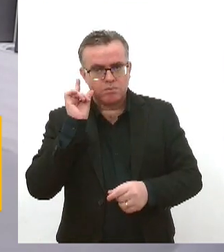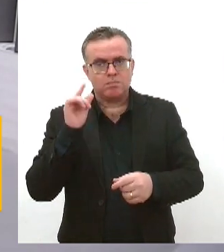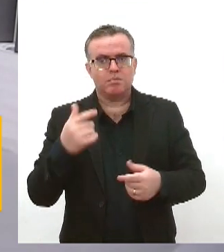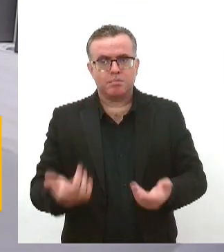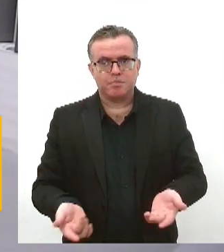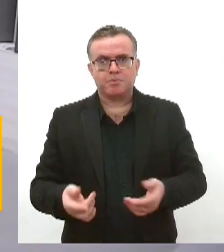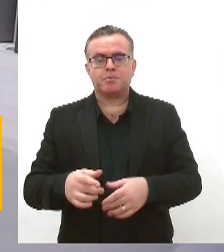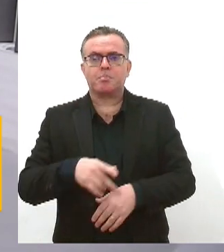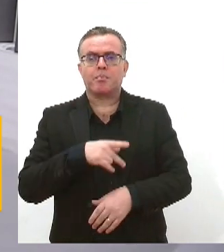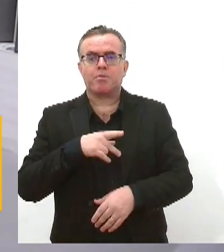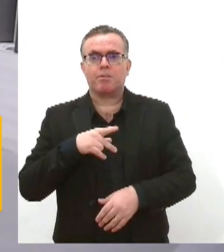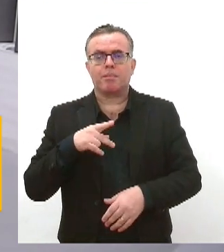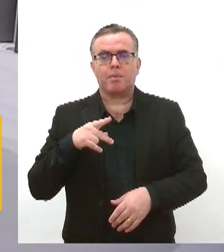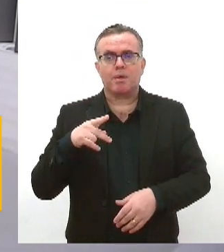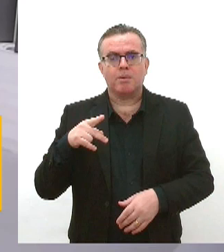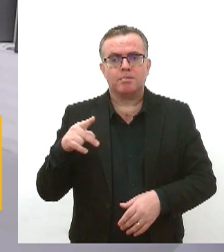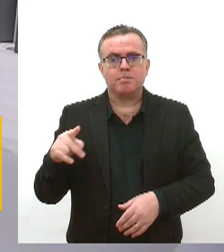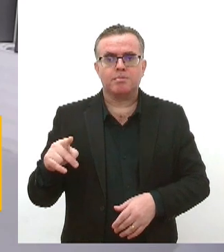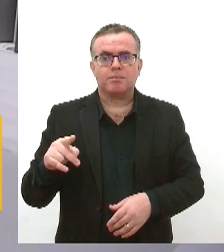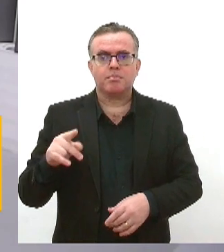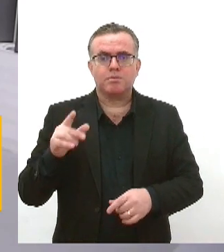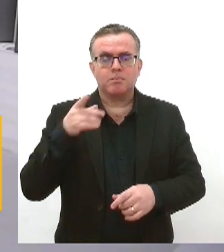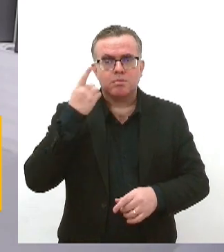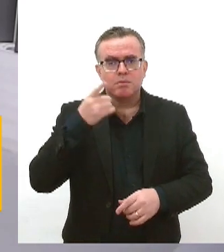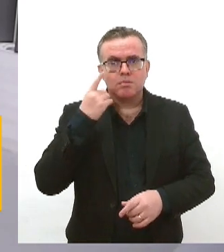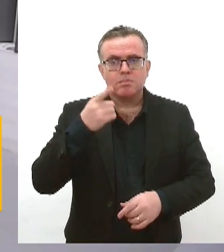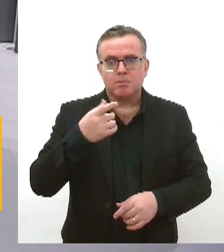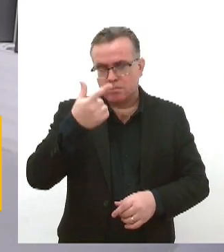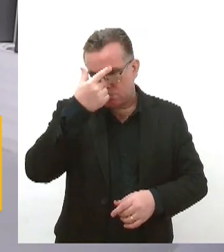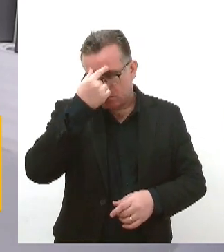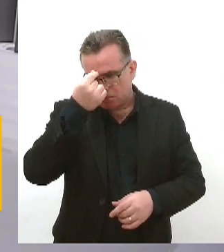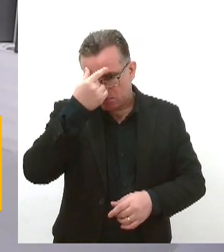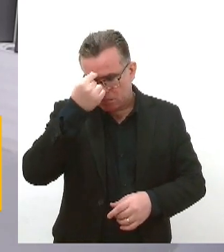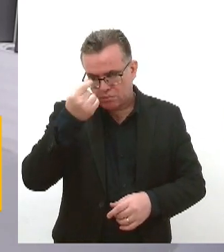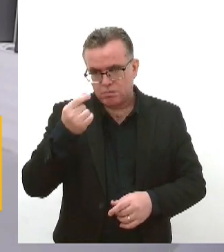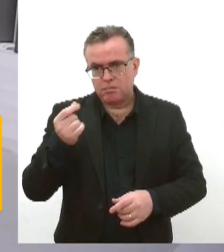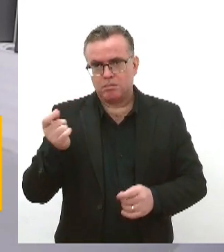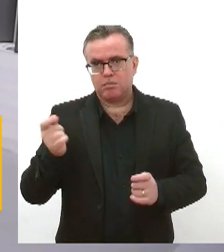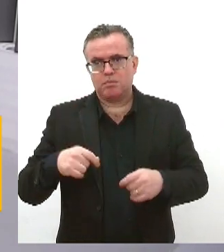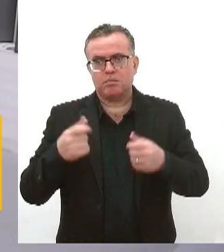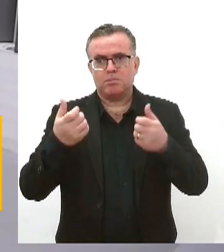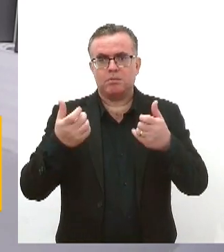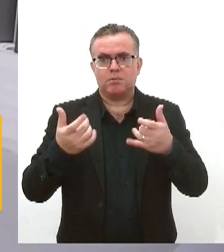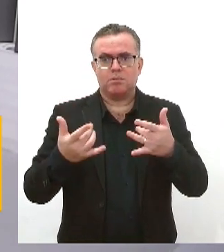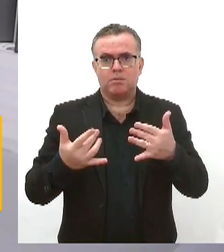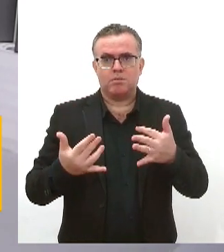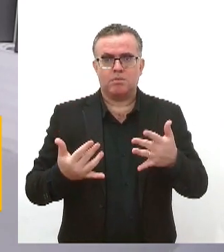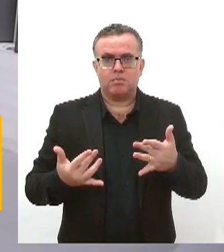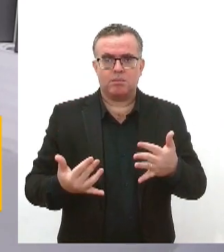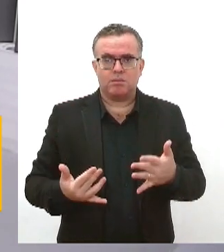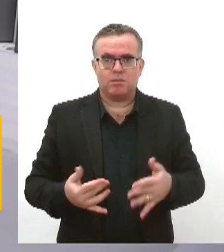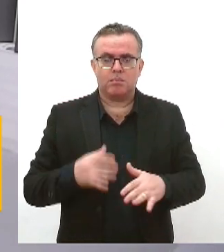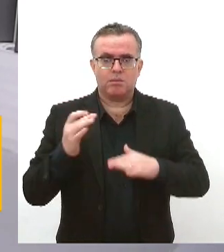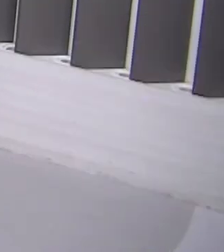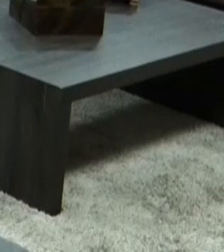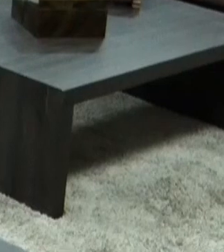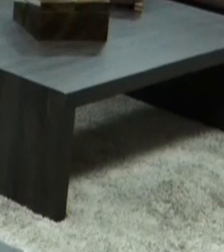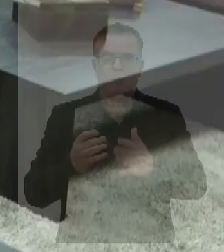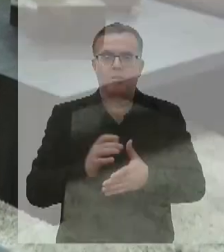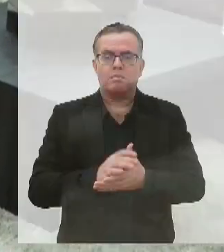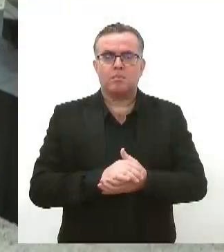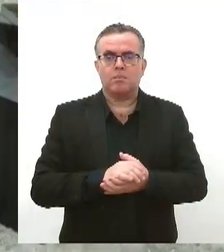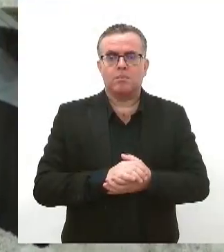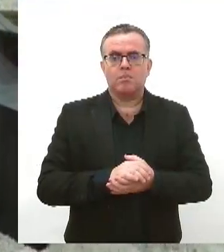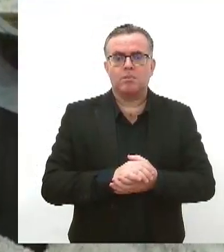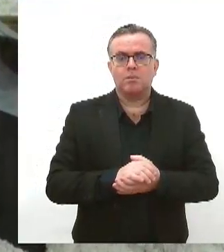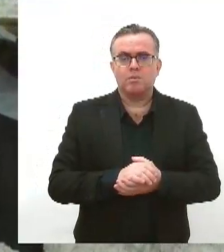Casa Legislativa, deputado Jefferson Andrade, tratou sobre o assunto com empresários sergipanos.